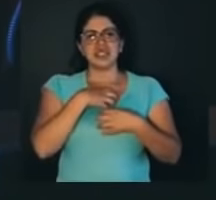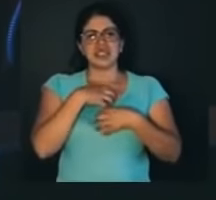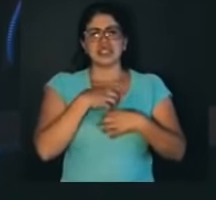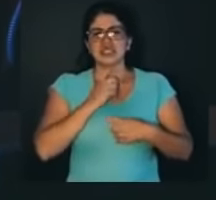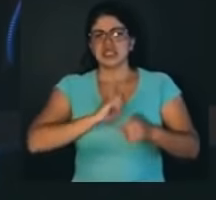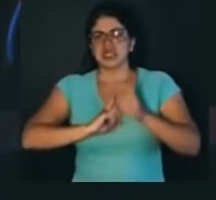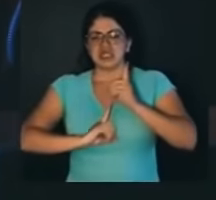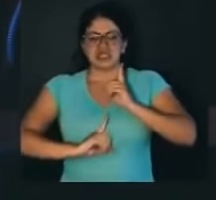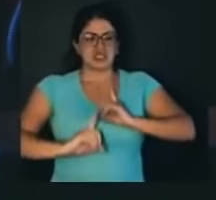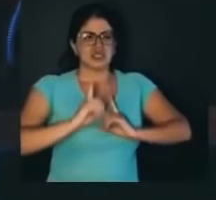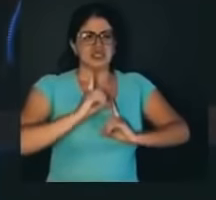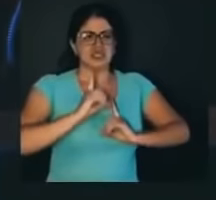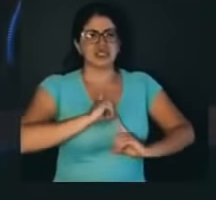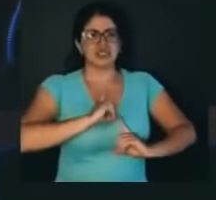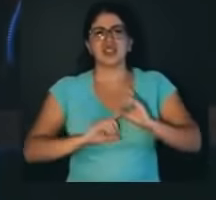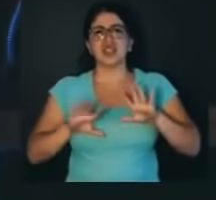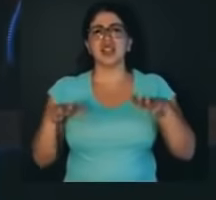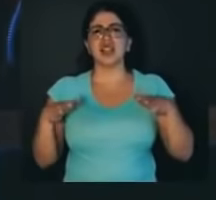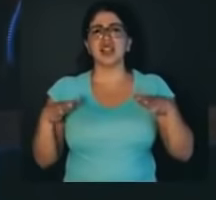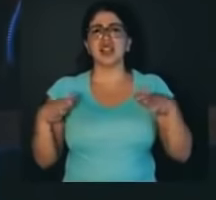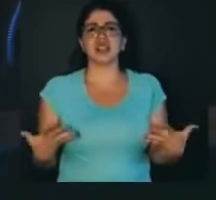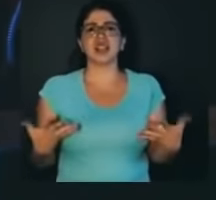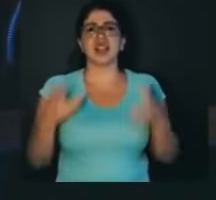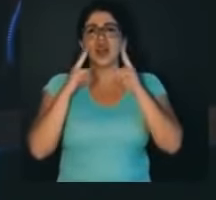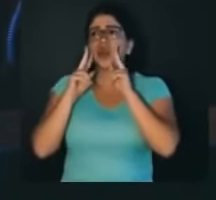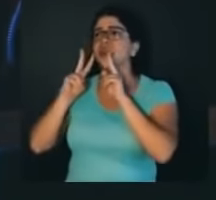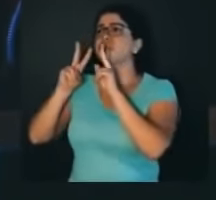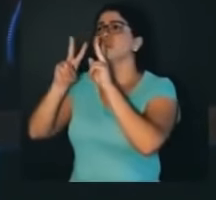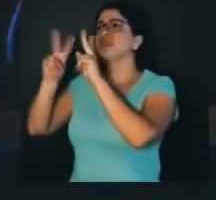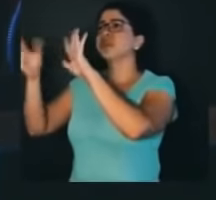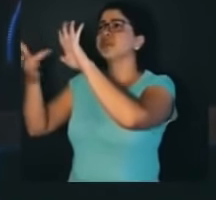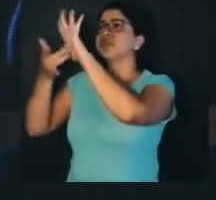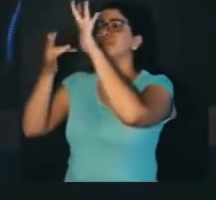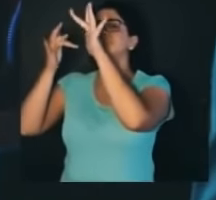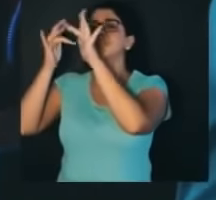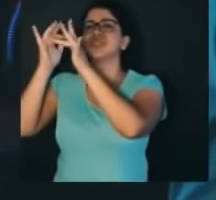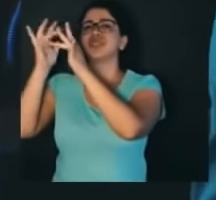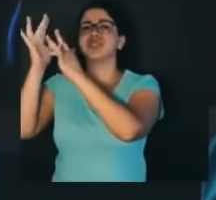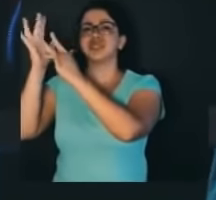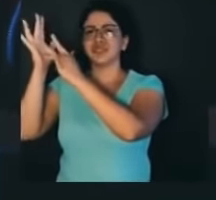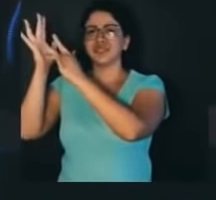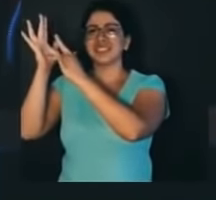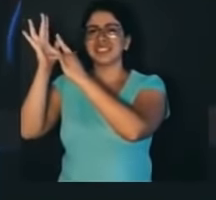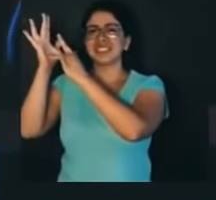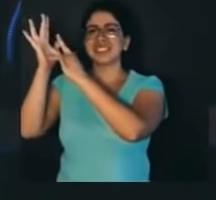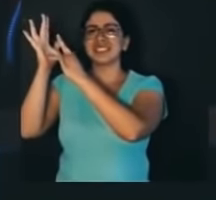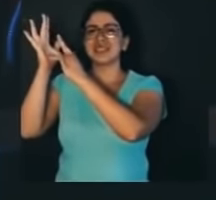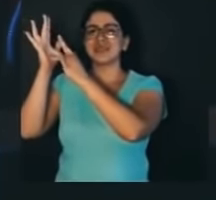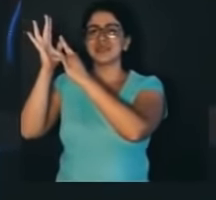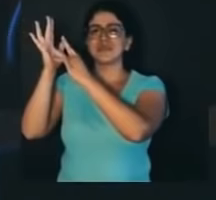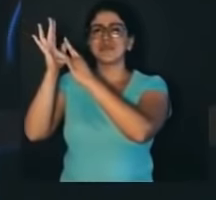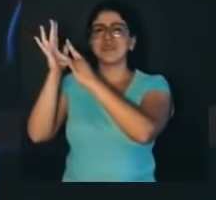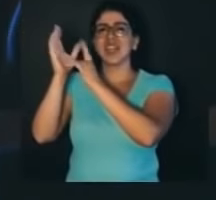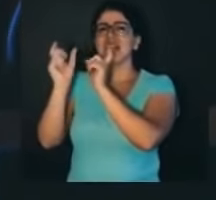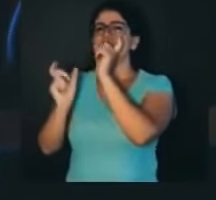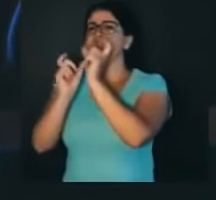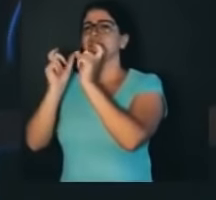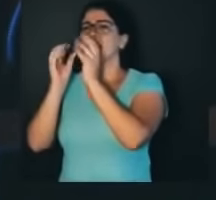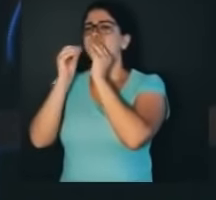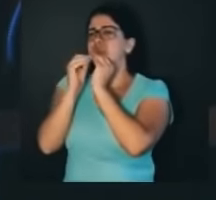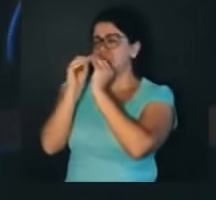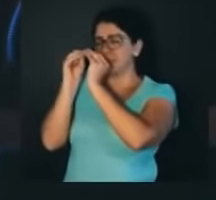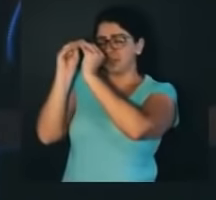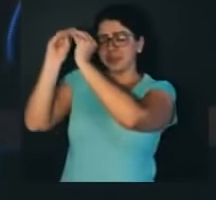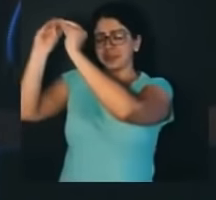então volte-se para a cruz. E na cruz, negue toda a palavra de maldição que